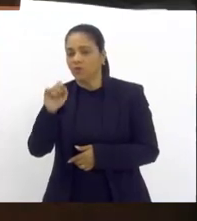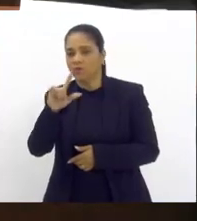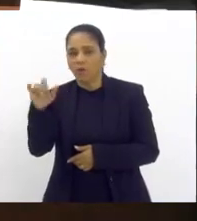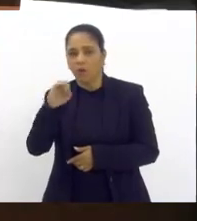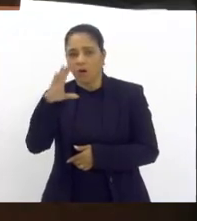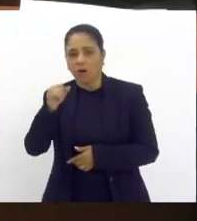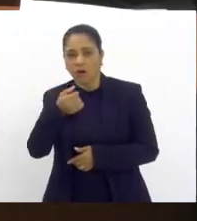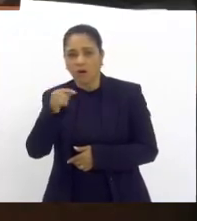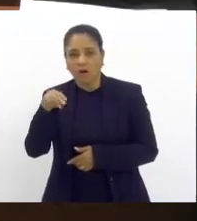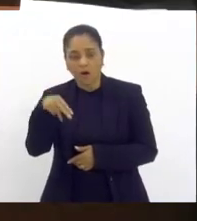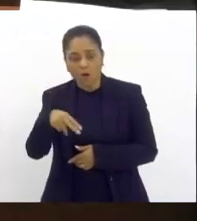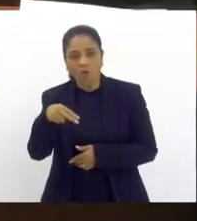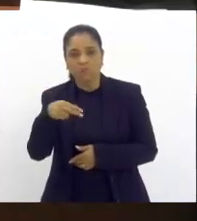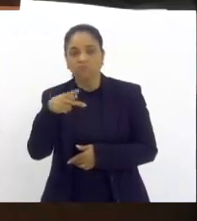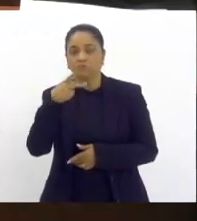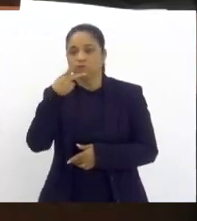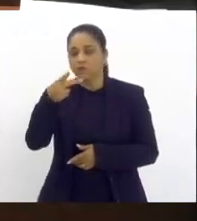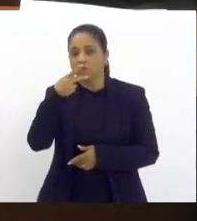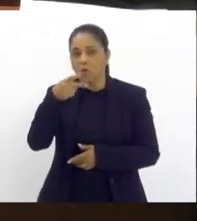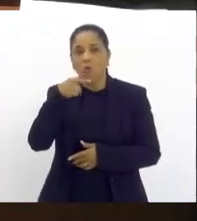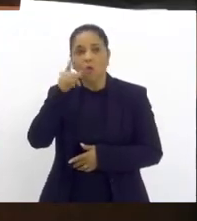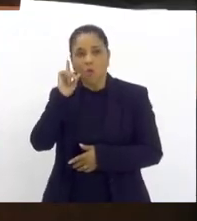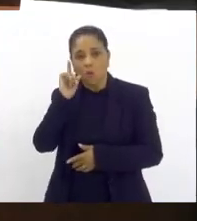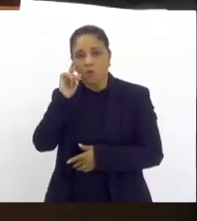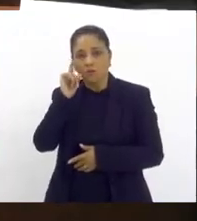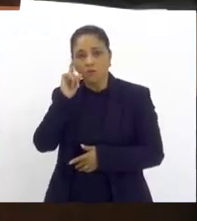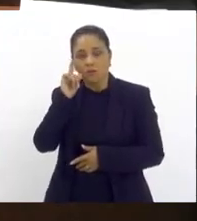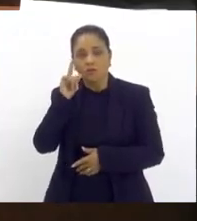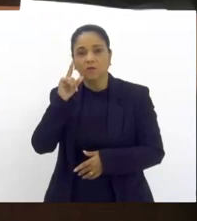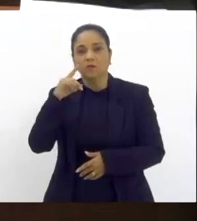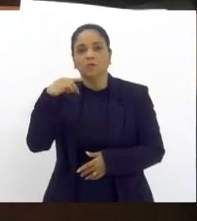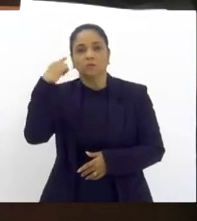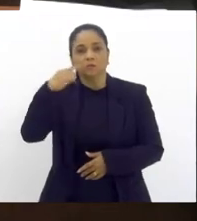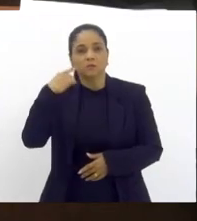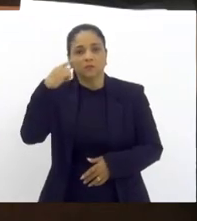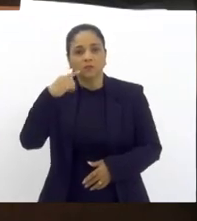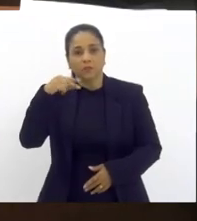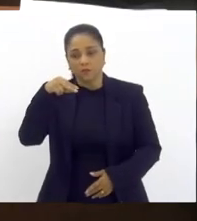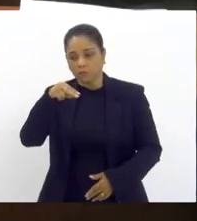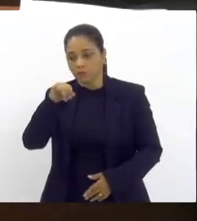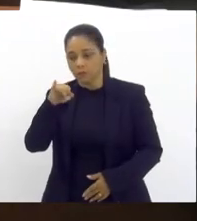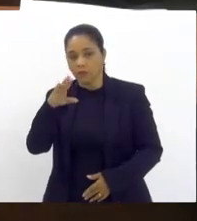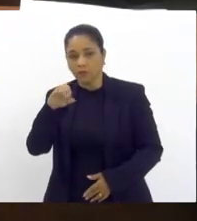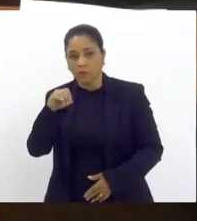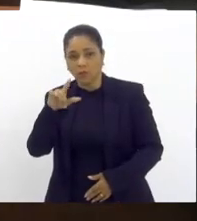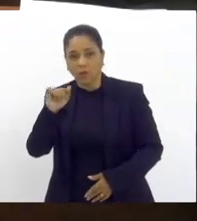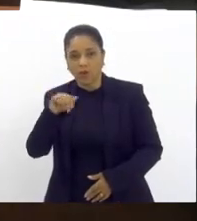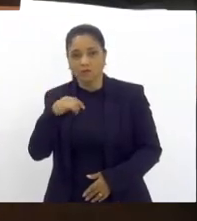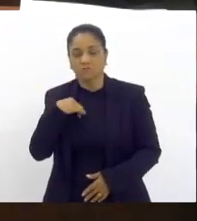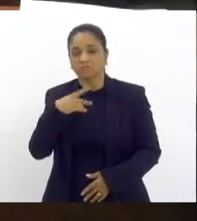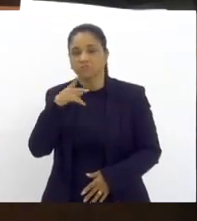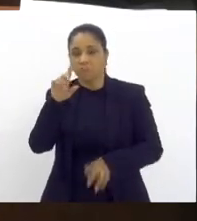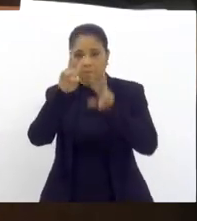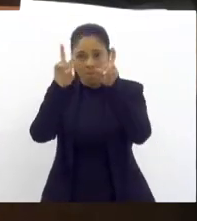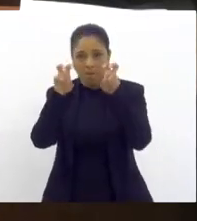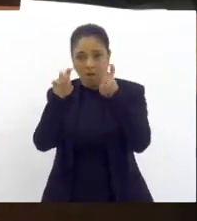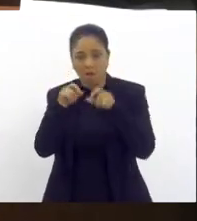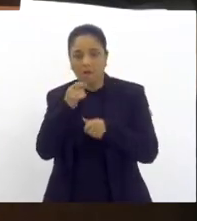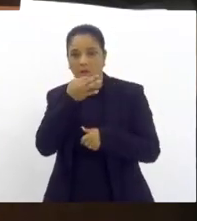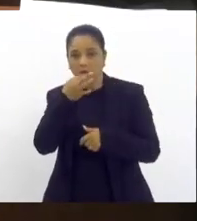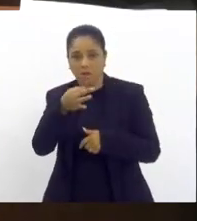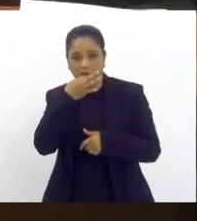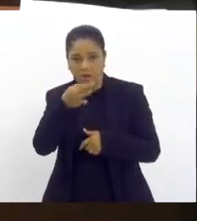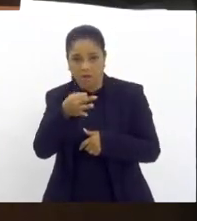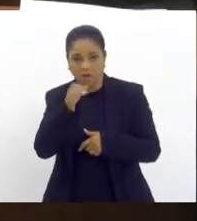Nicolas ontem de chupetinha. Cadê? Vocês estão quietos por quê? Se fosse algum de vocês sendo chamado de chupetinha, se